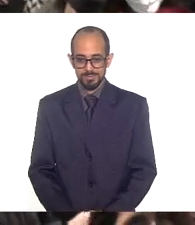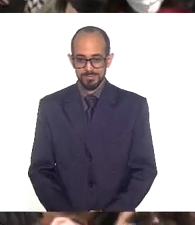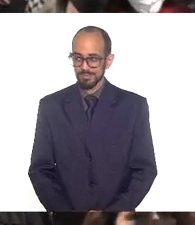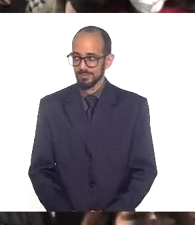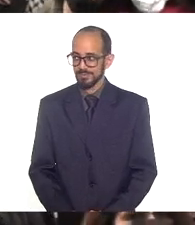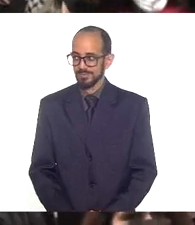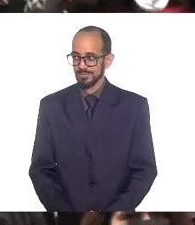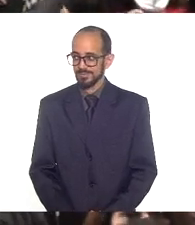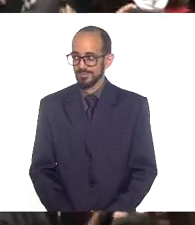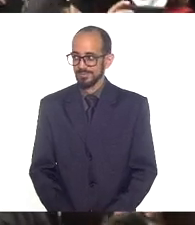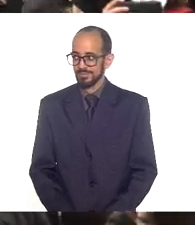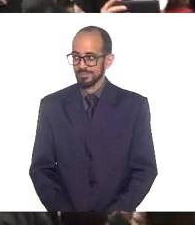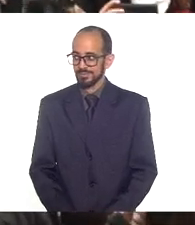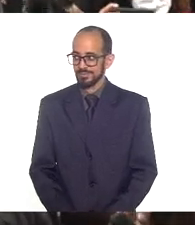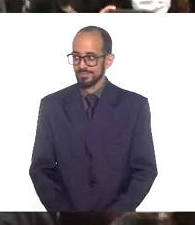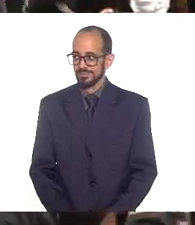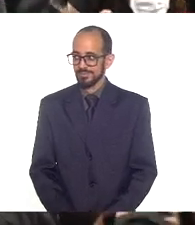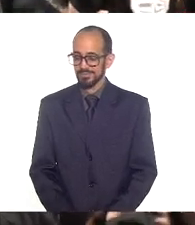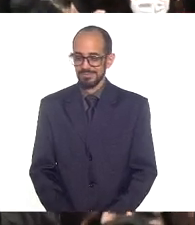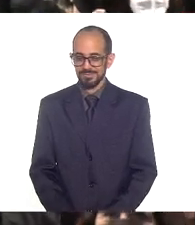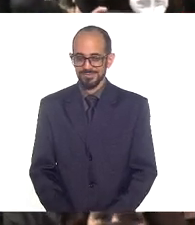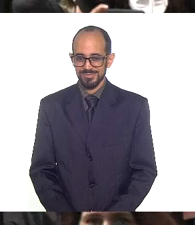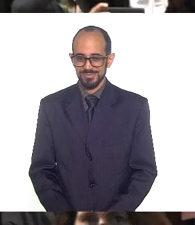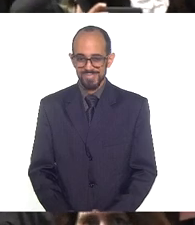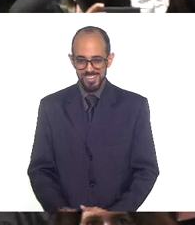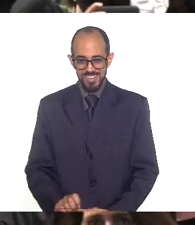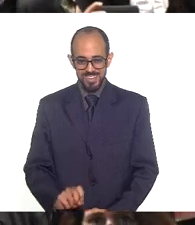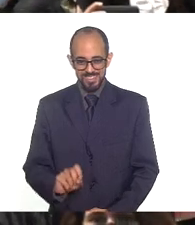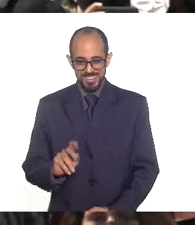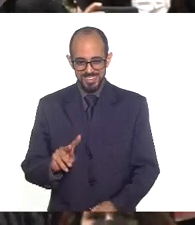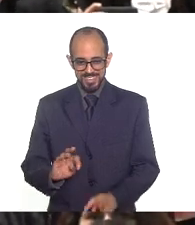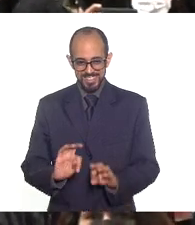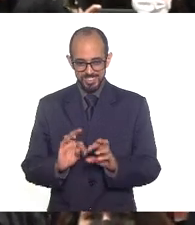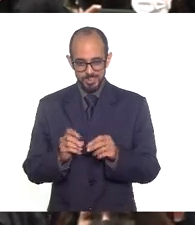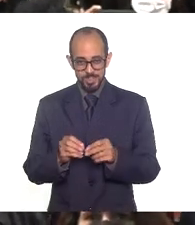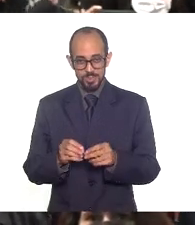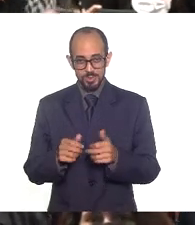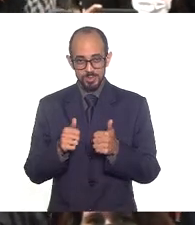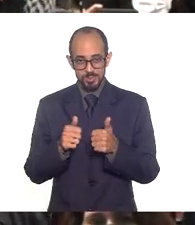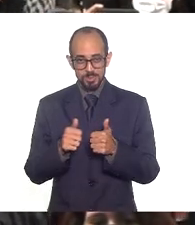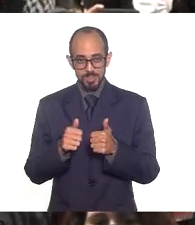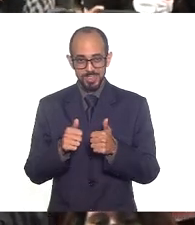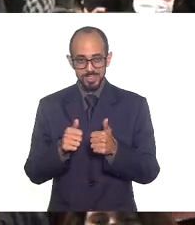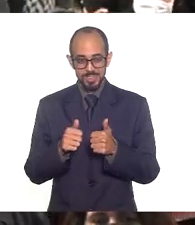Ah tá ok aí todo mundo